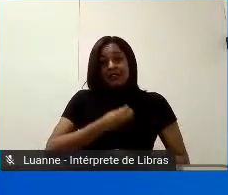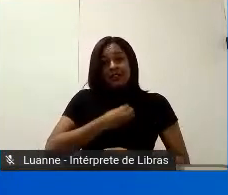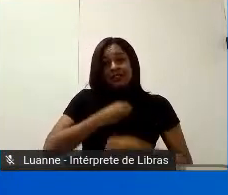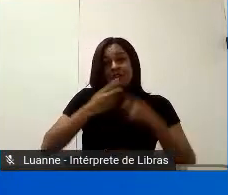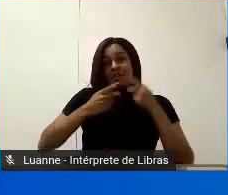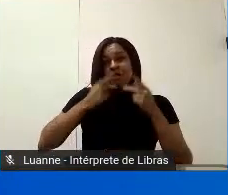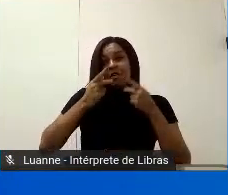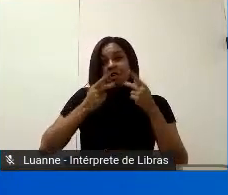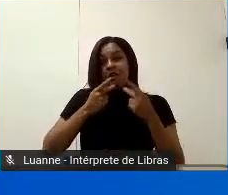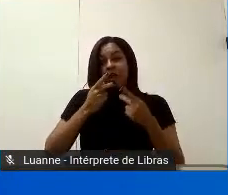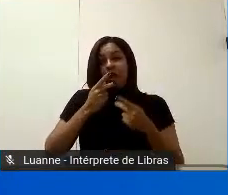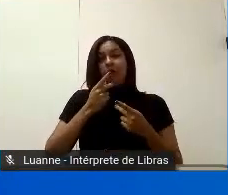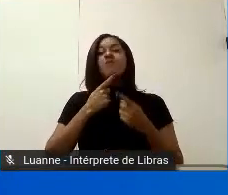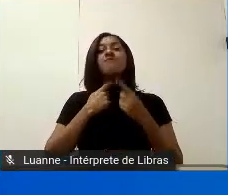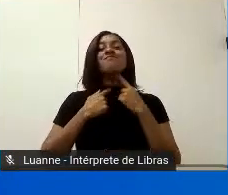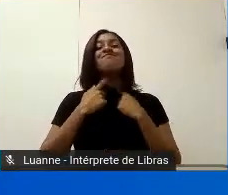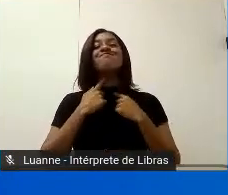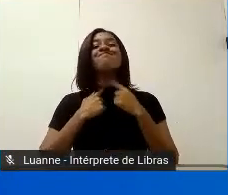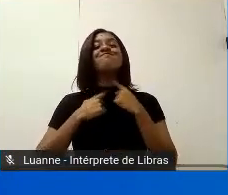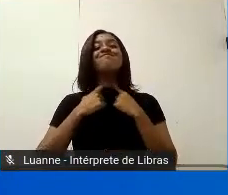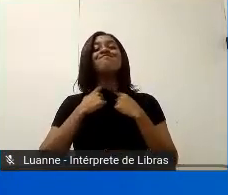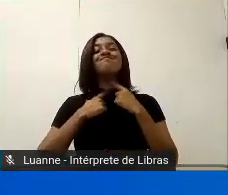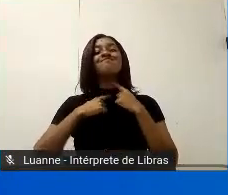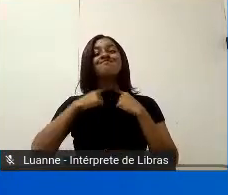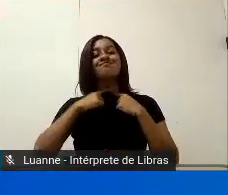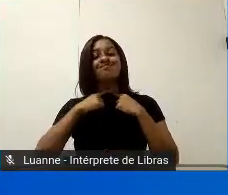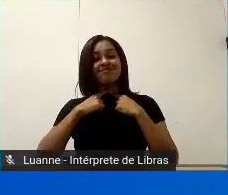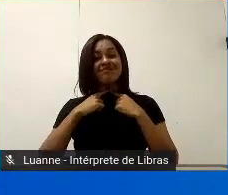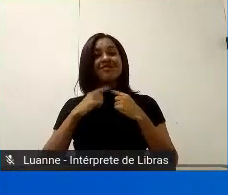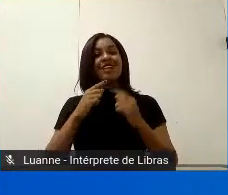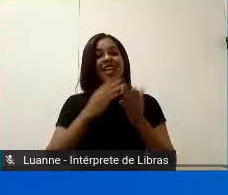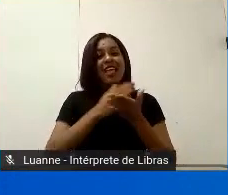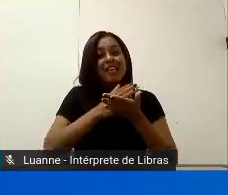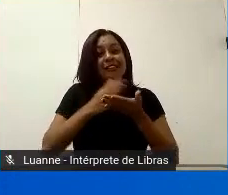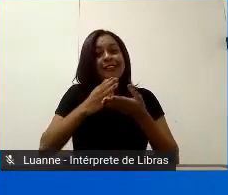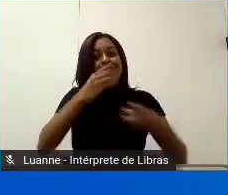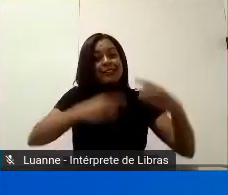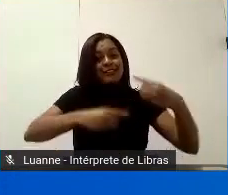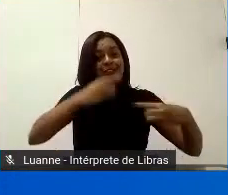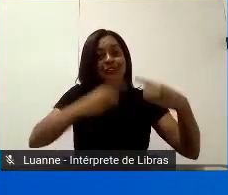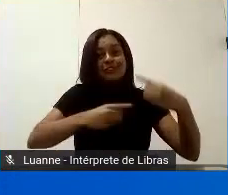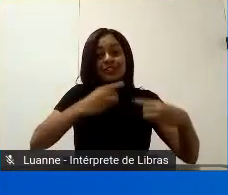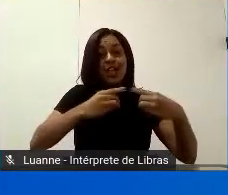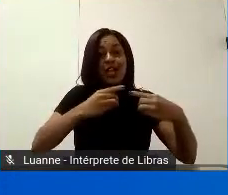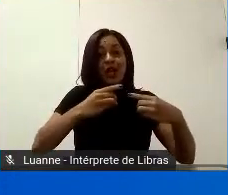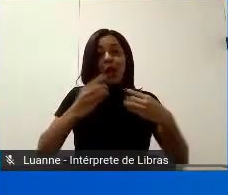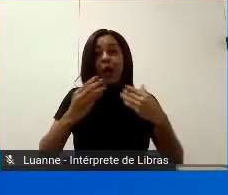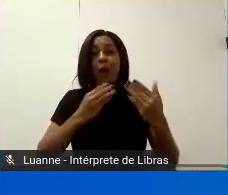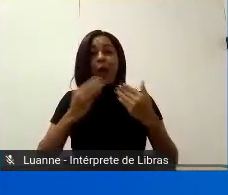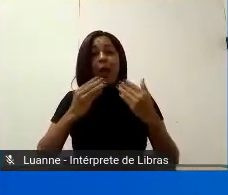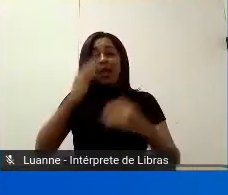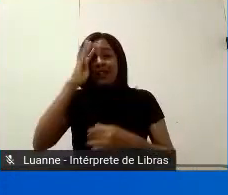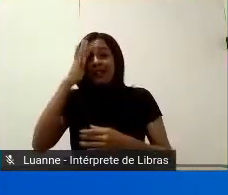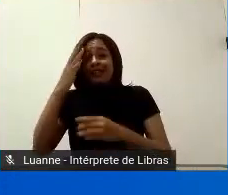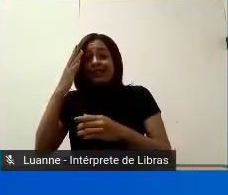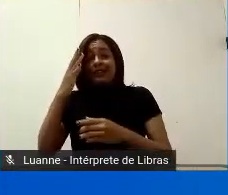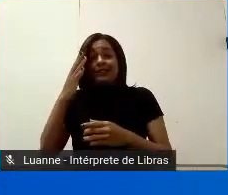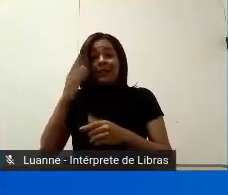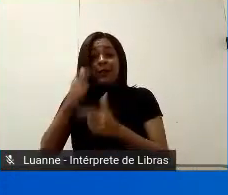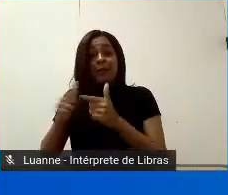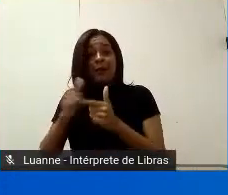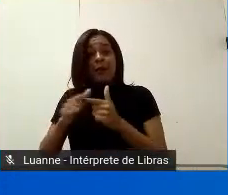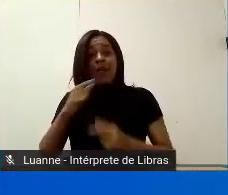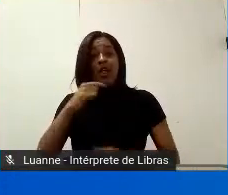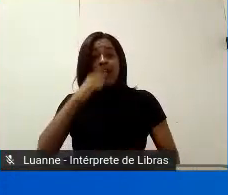é mais criar confusão do que resolver os problemas né e eu vou começar dizendo que eu sou um professor né Eu tô aqui no nosso